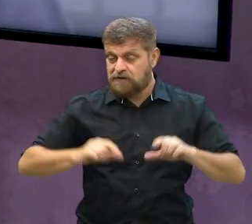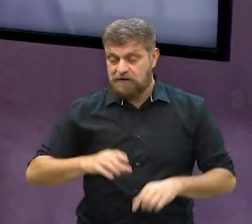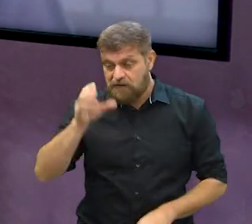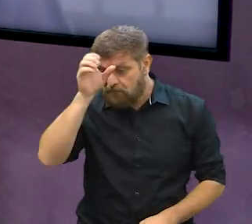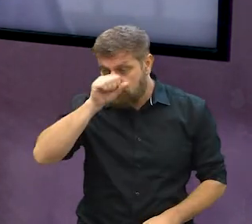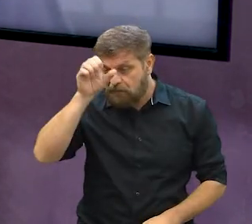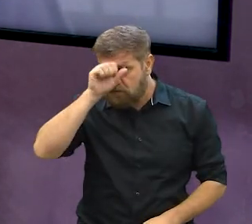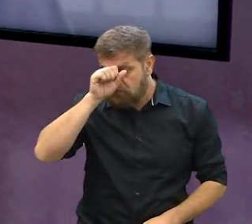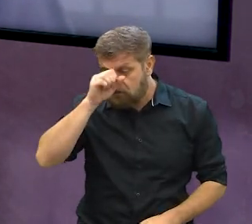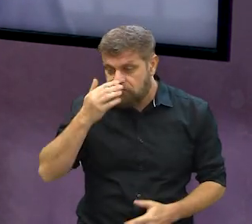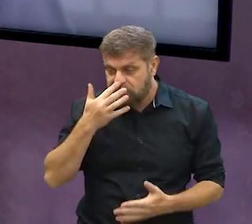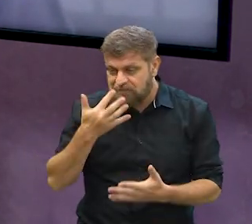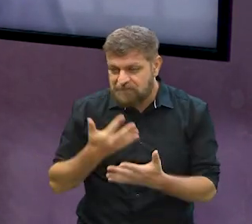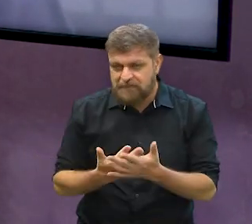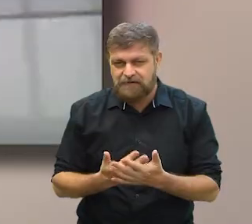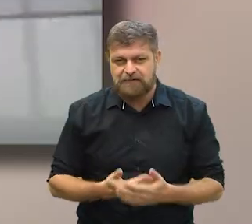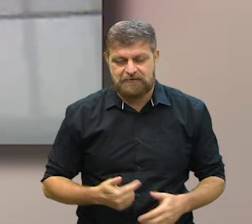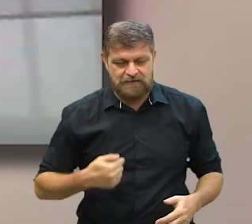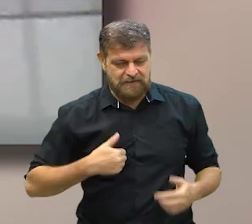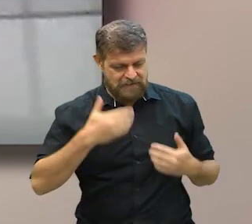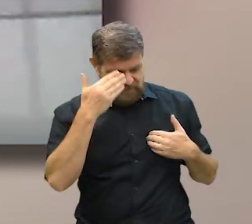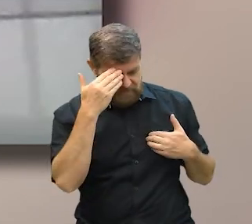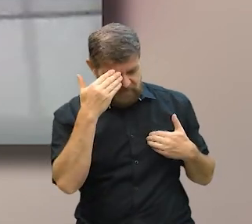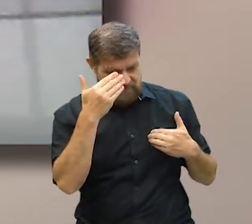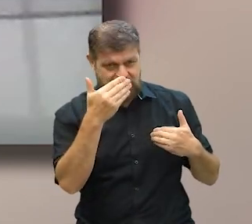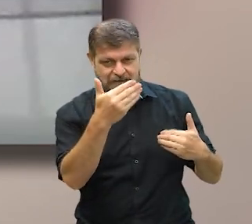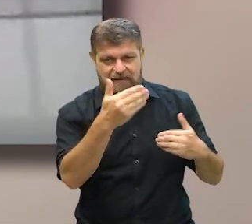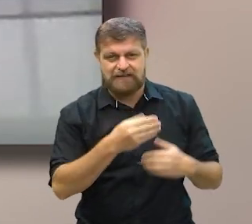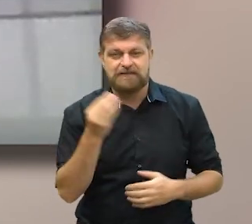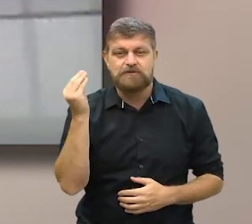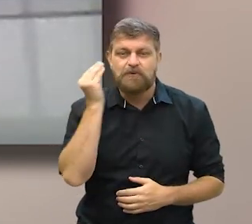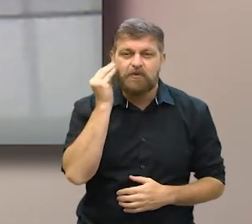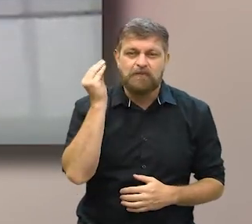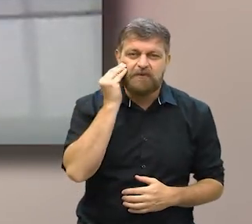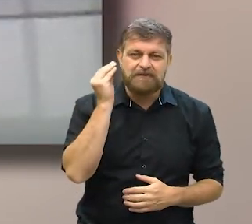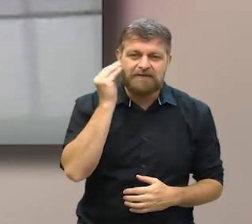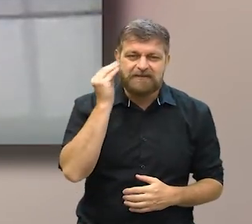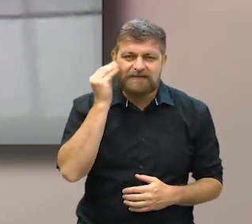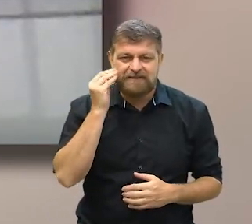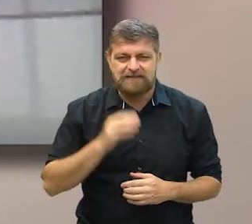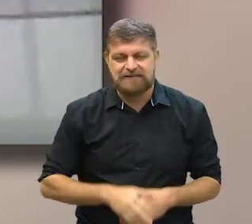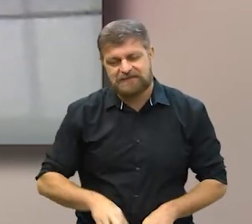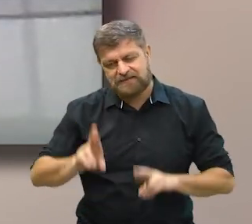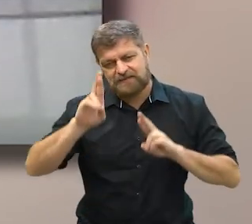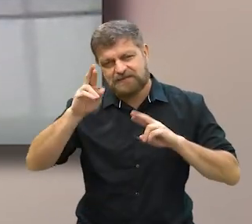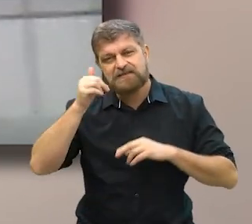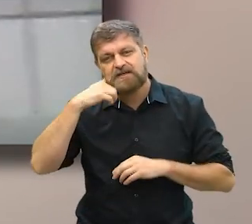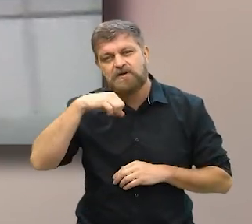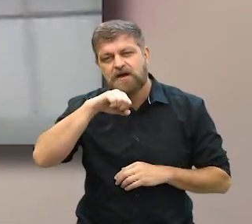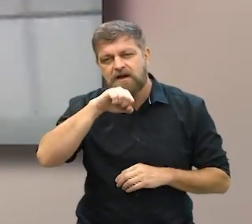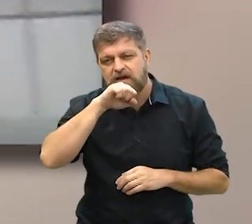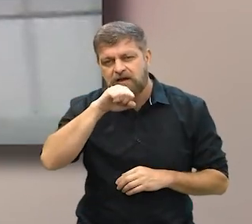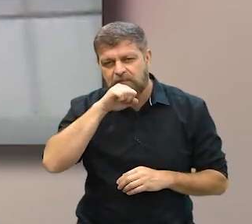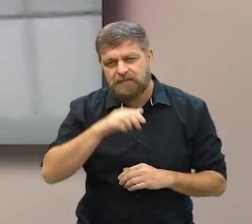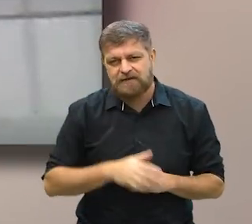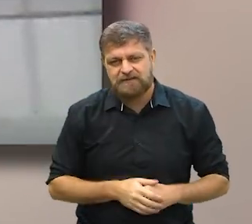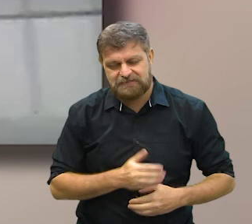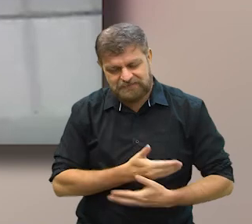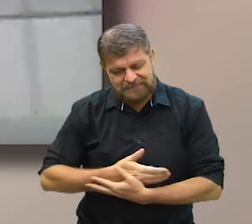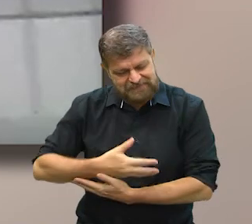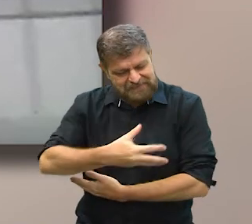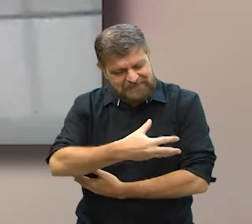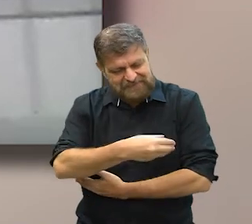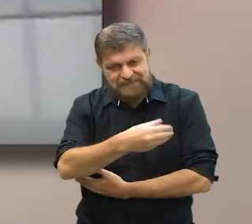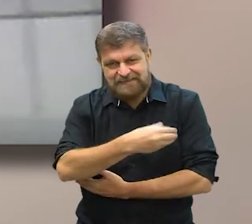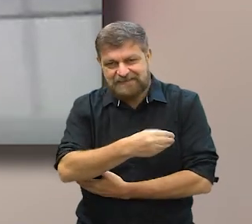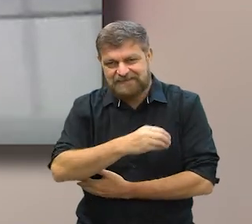muito rico aí de conhecimento. Obrigada. Eu agradeço de novo a oportunidade e desejo às mães um lindo